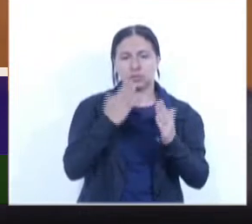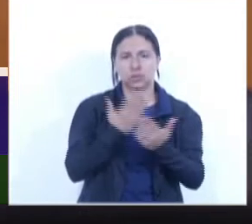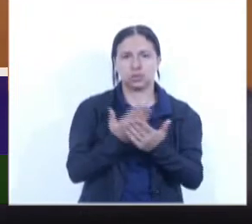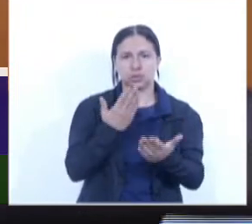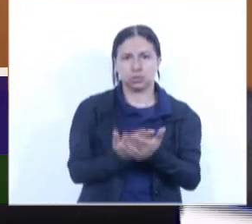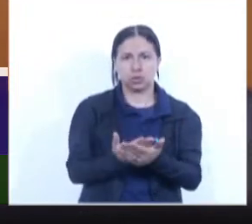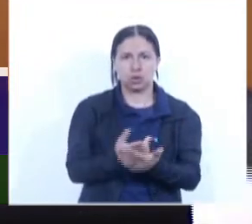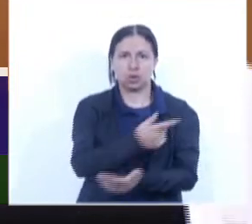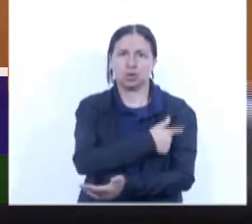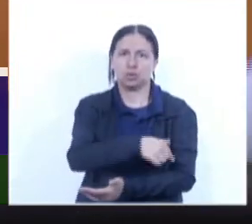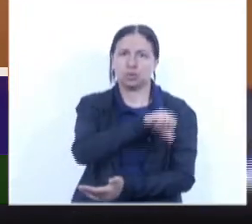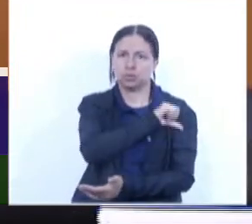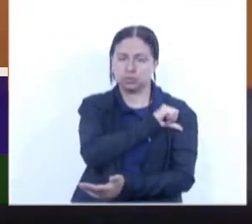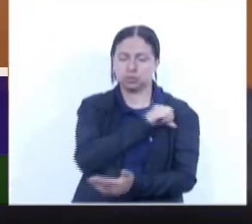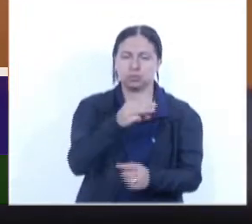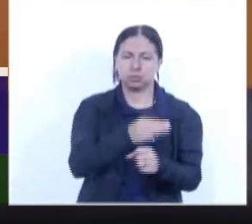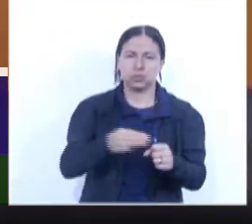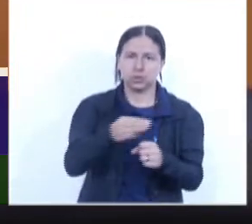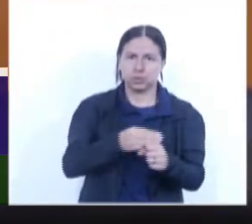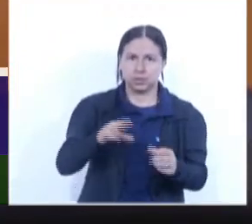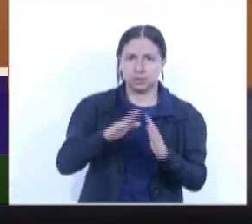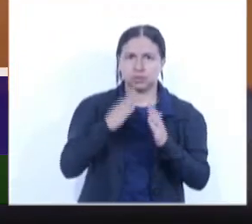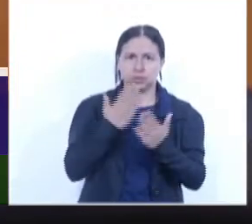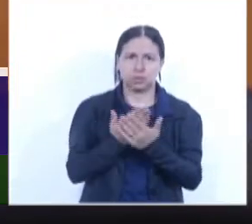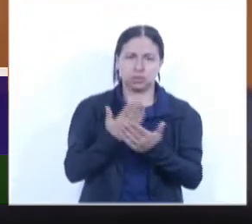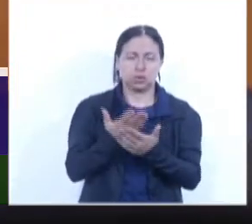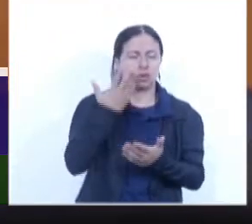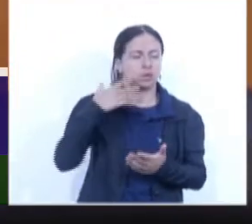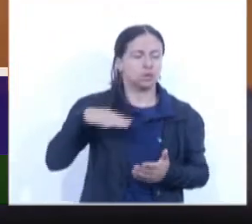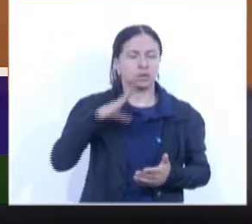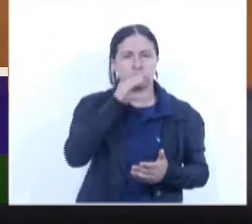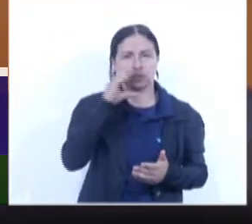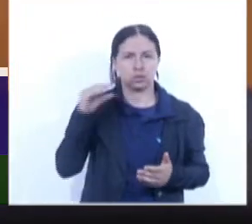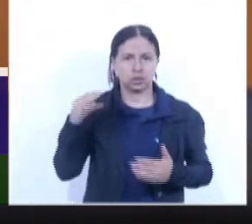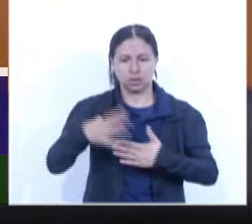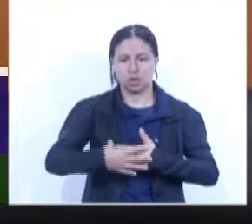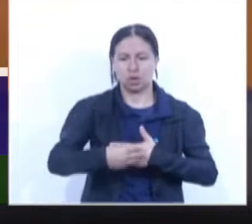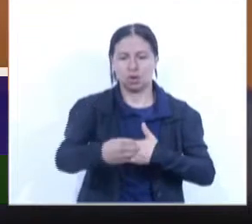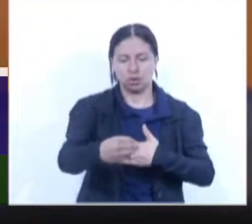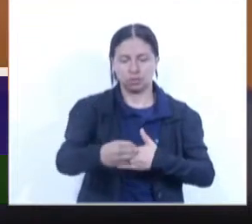rede pública Municipal para crianças adolescentes decorrentes